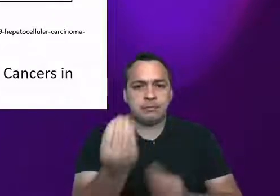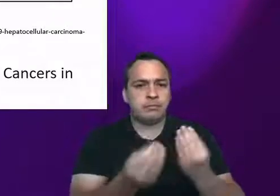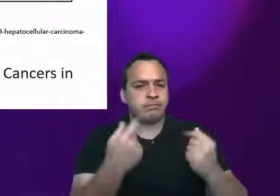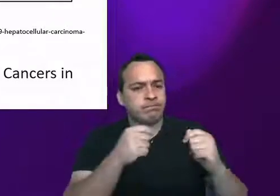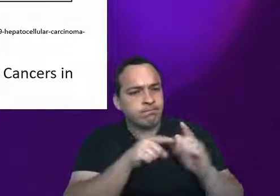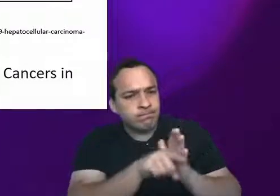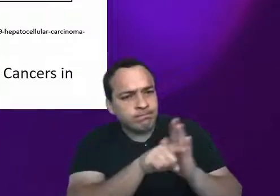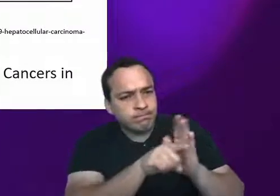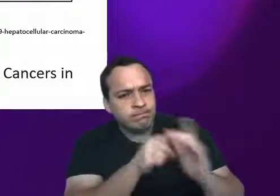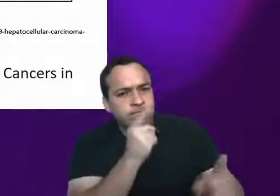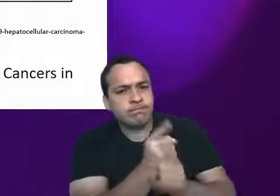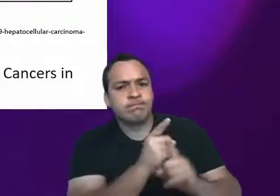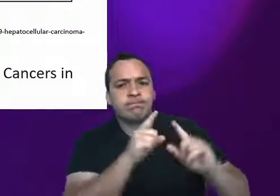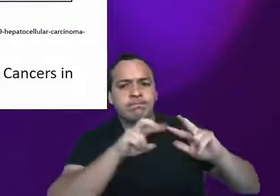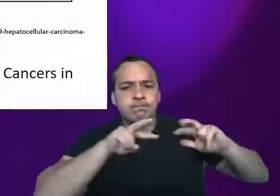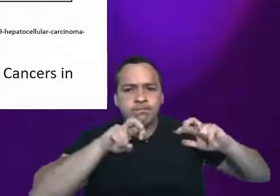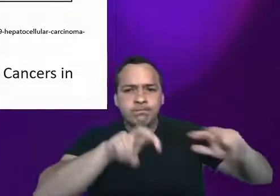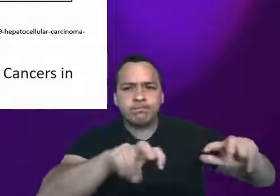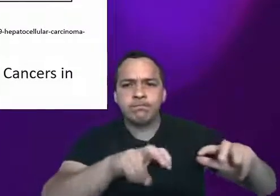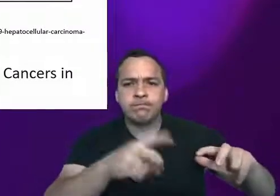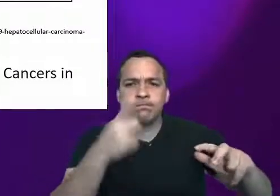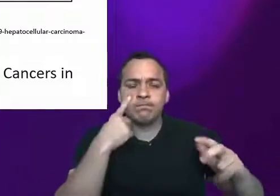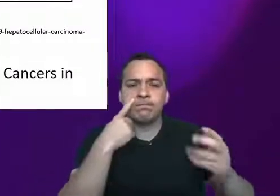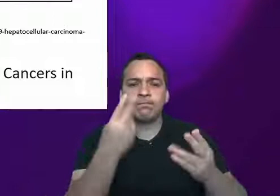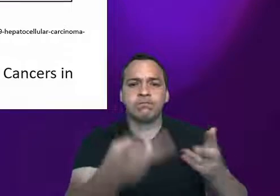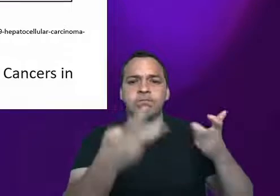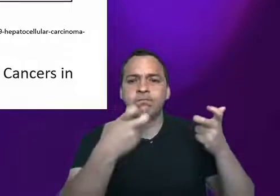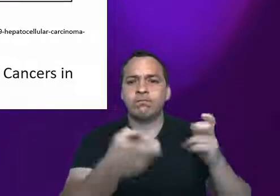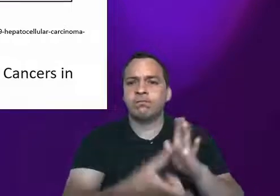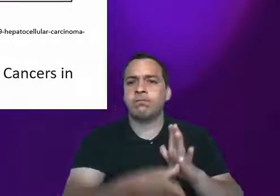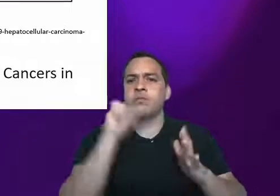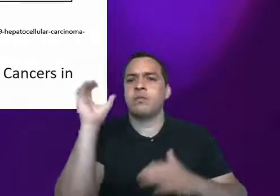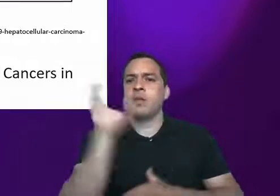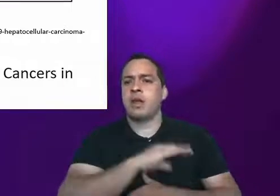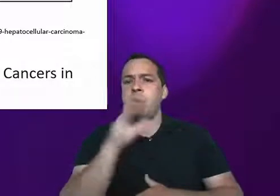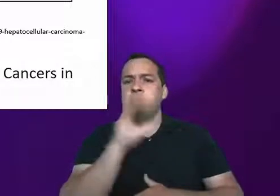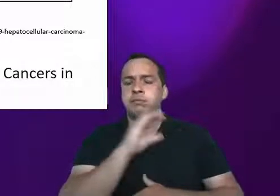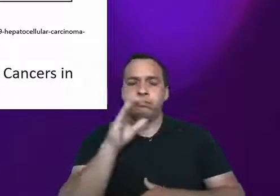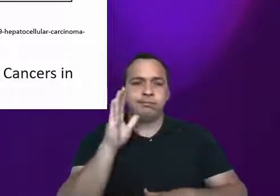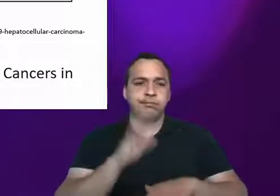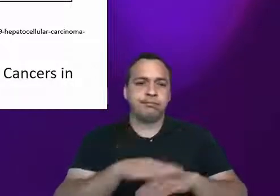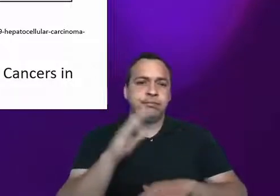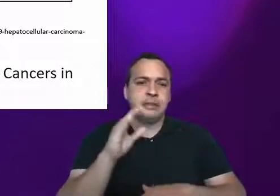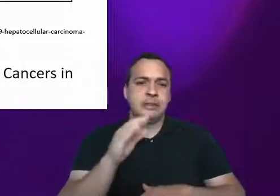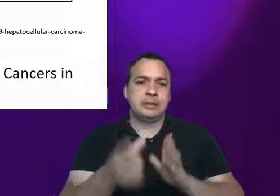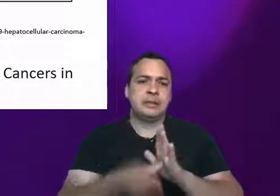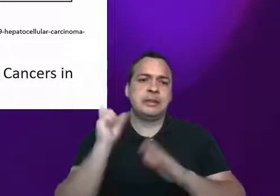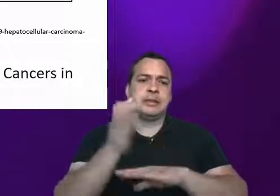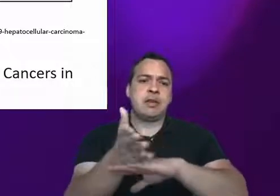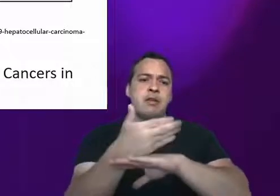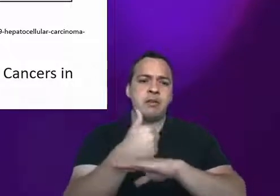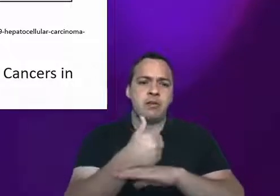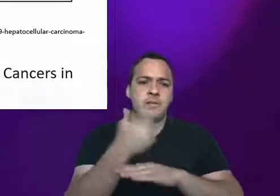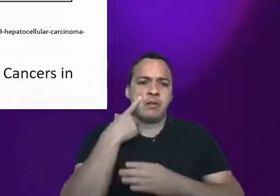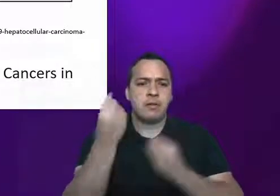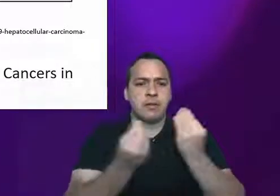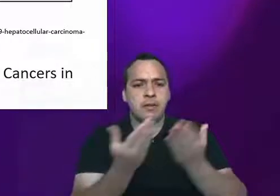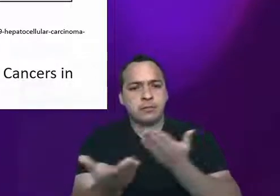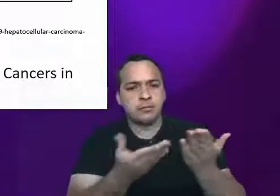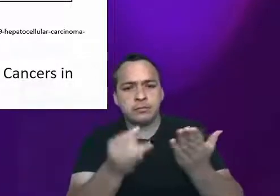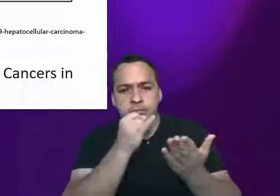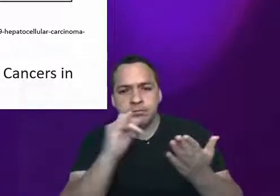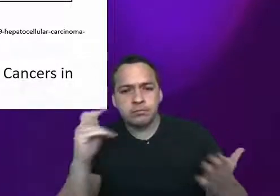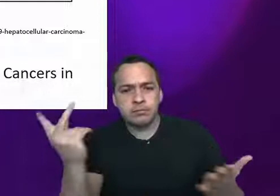investigar para fazer uma identificação mais precoce possível, para dar tempo de fazer o tratamento. Então, qualquer paciente